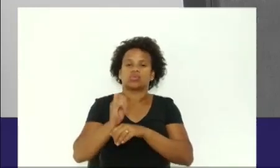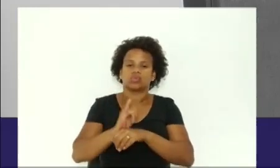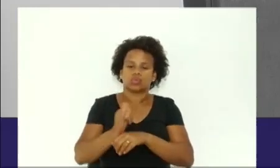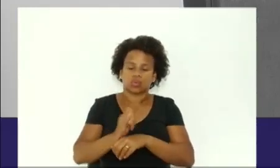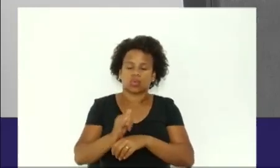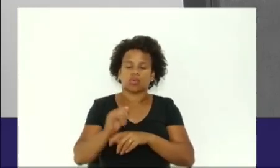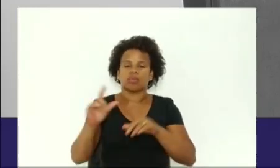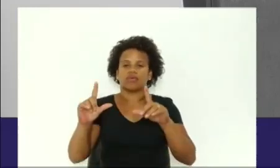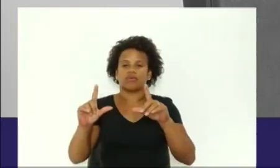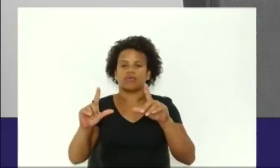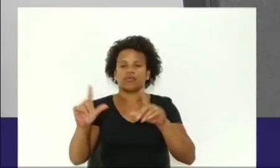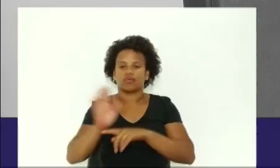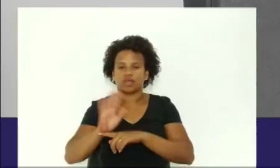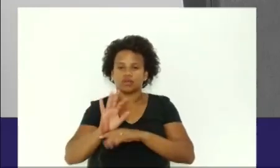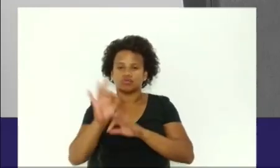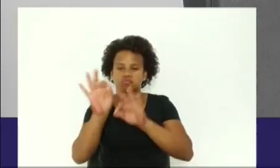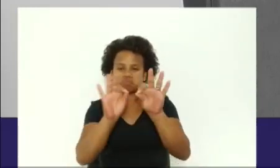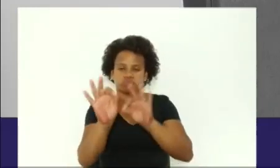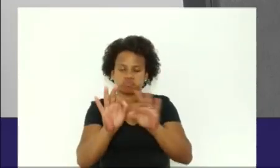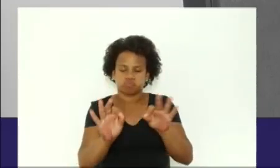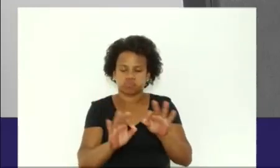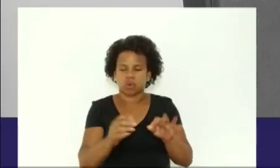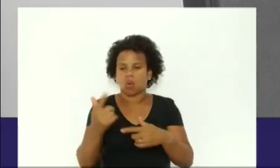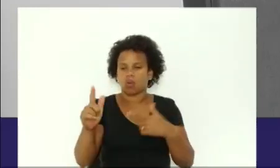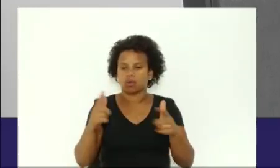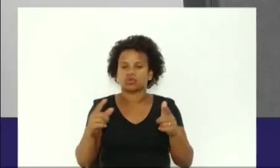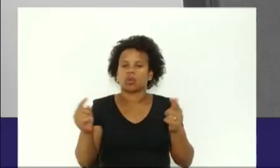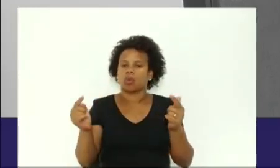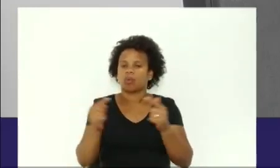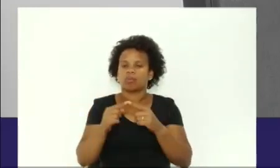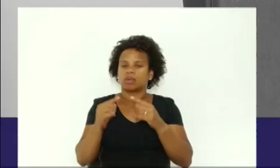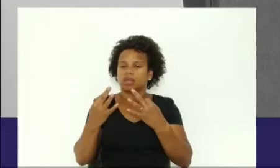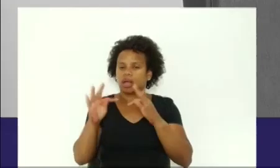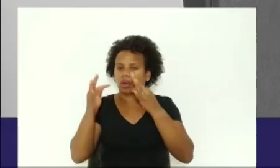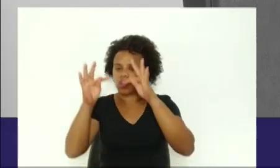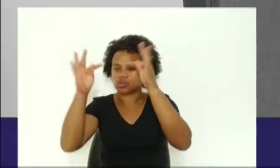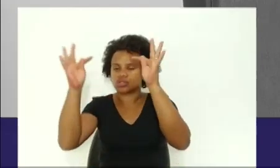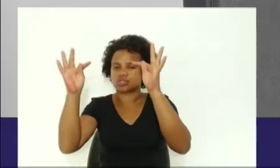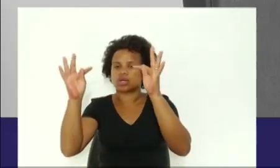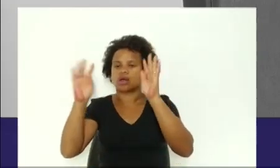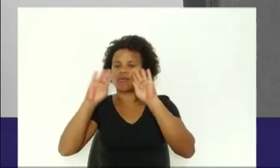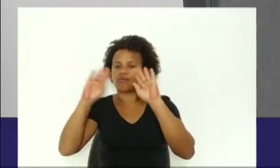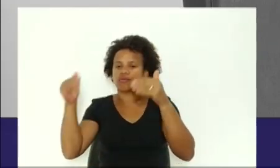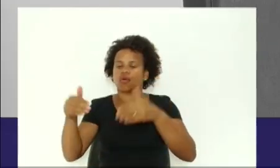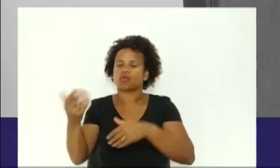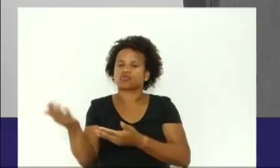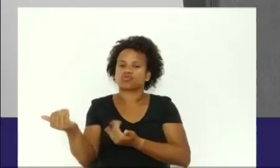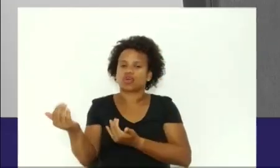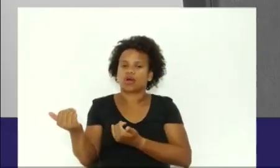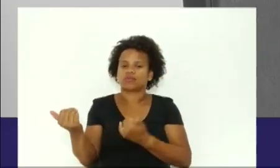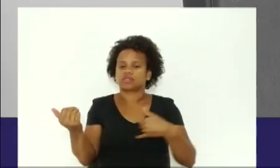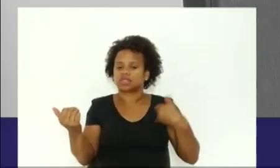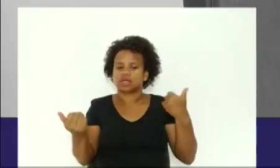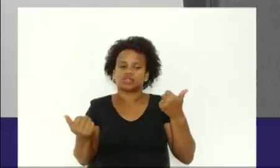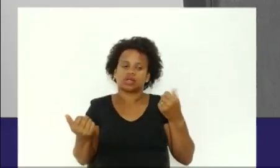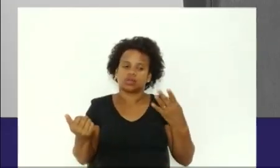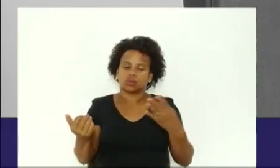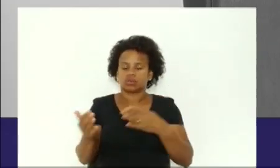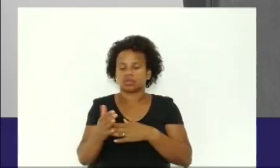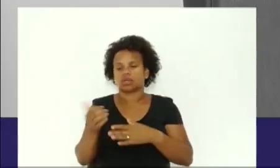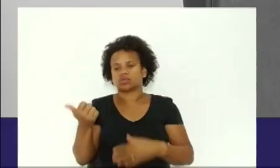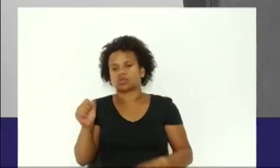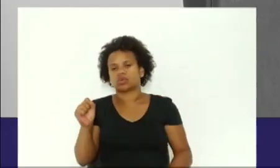outros similares, voltados à tecnologia, direcionados aos jovens de 14 a 18 anos. Questão de